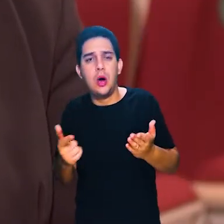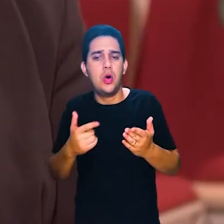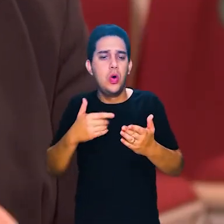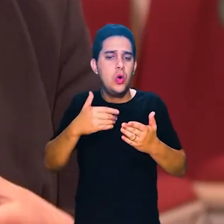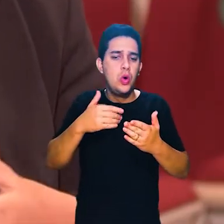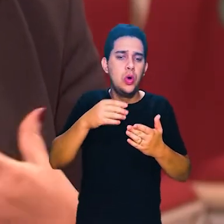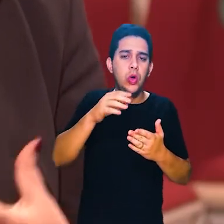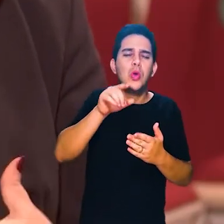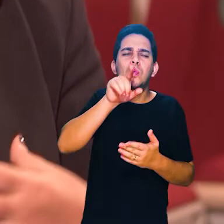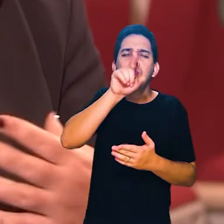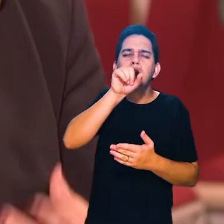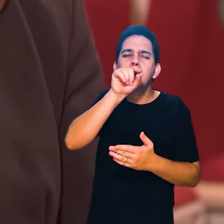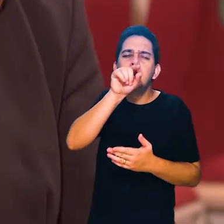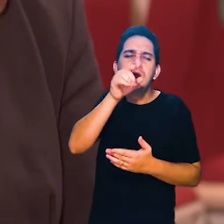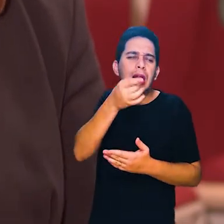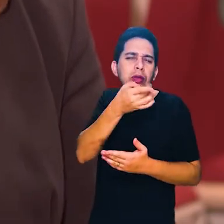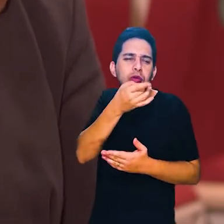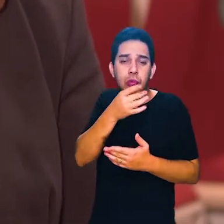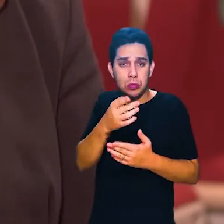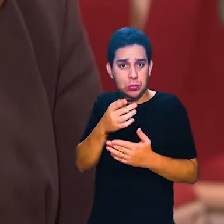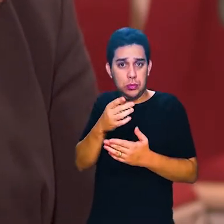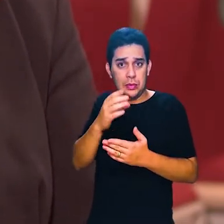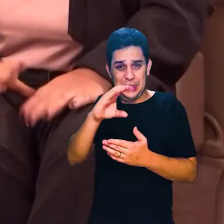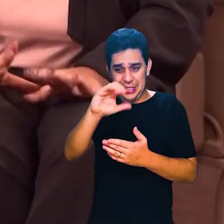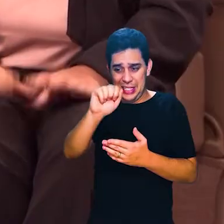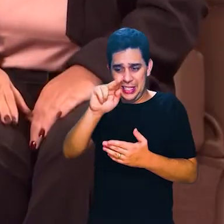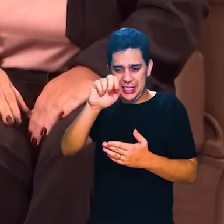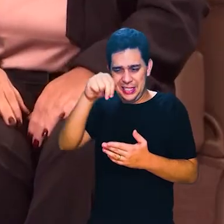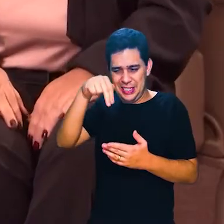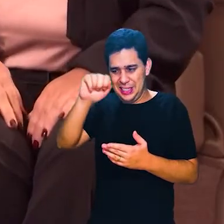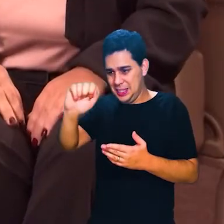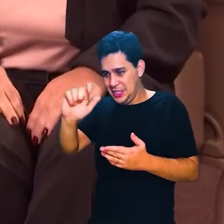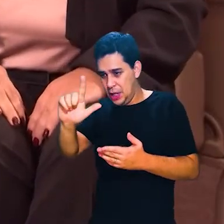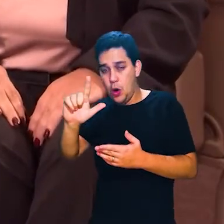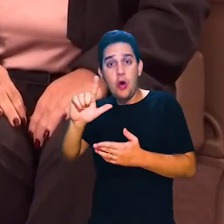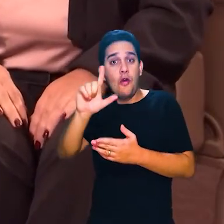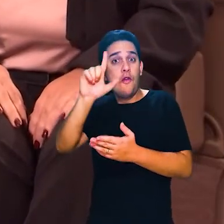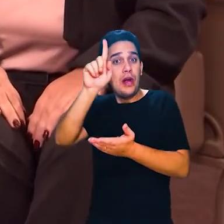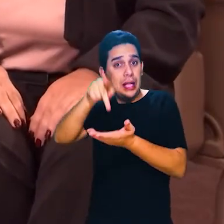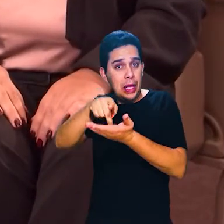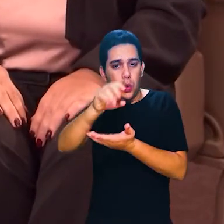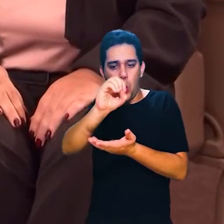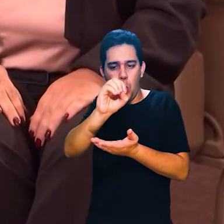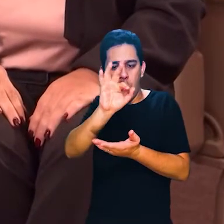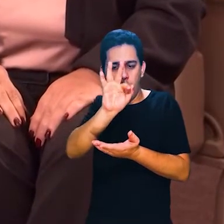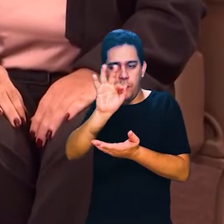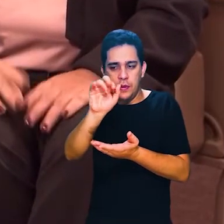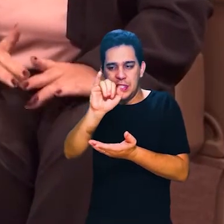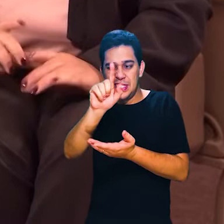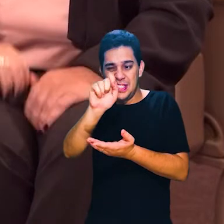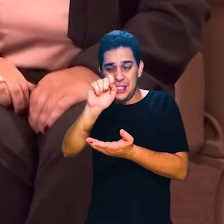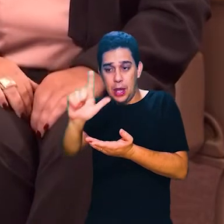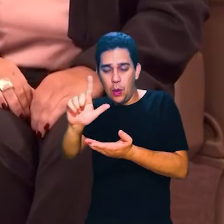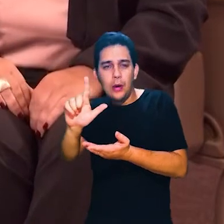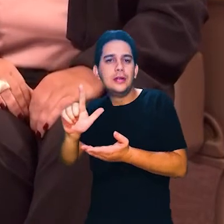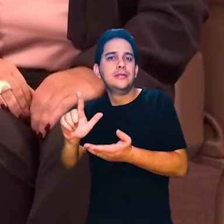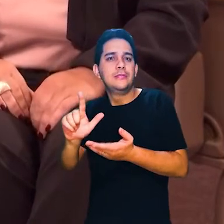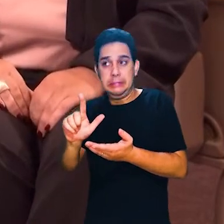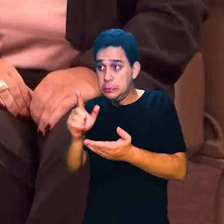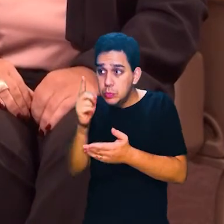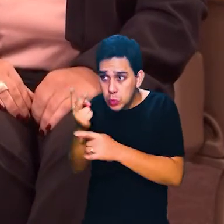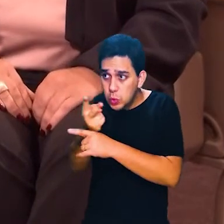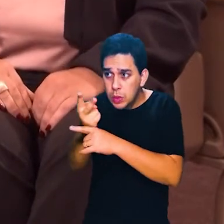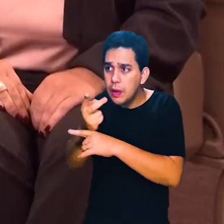de Twitter, mas enfim, canais oficiais efetivamente. Outra coisa muito interessante também pesquisar é a data da publicação